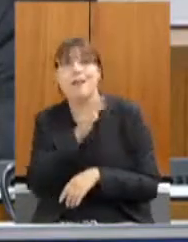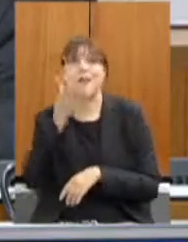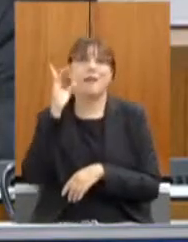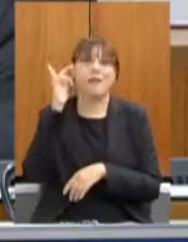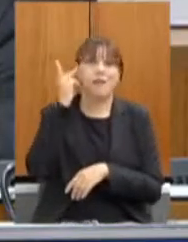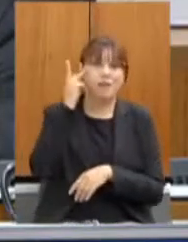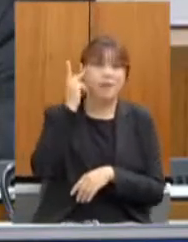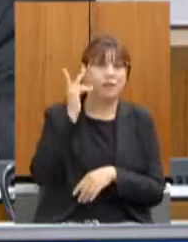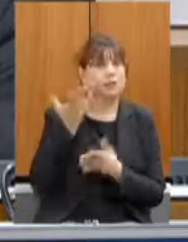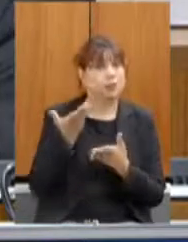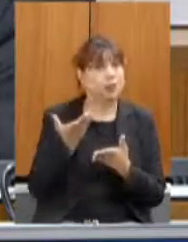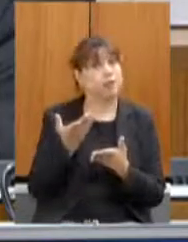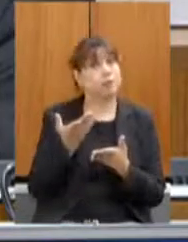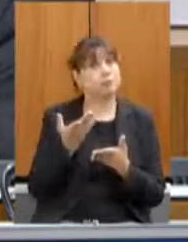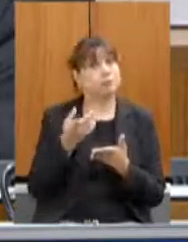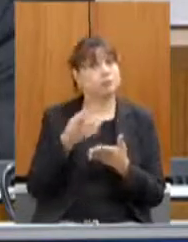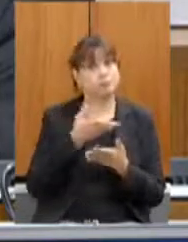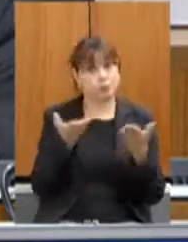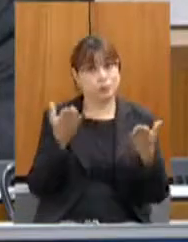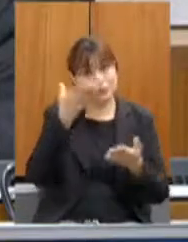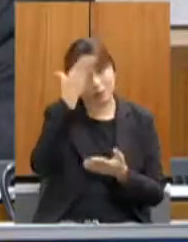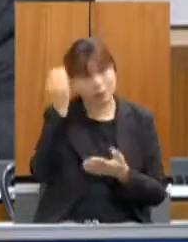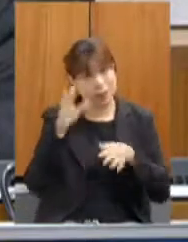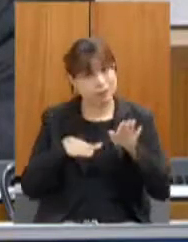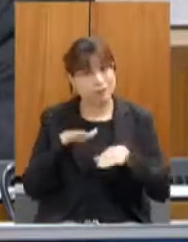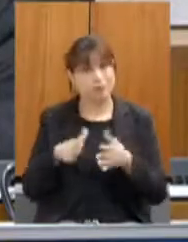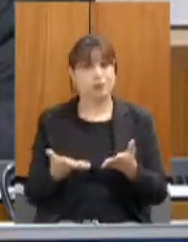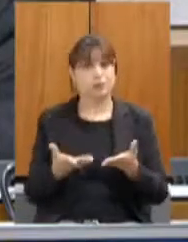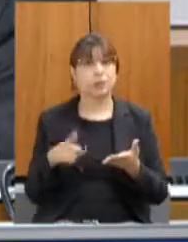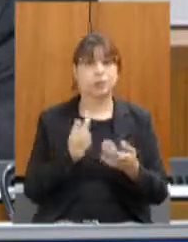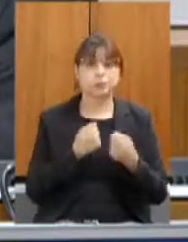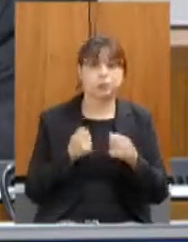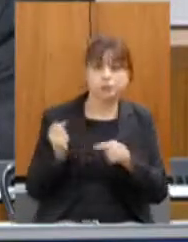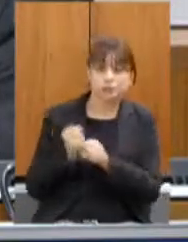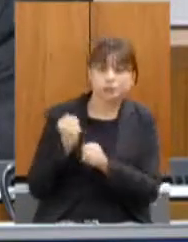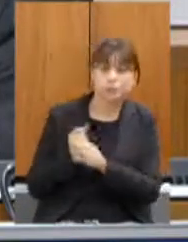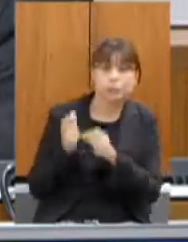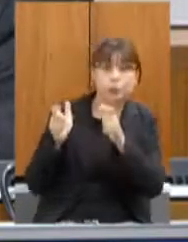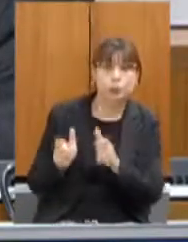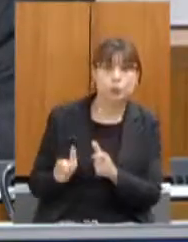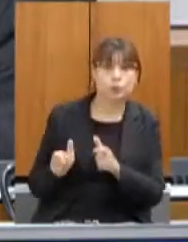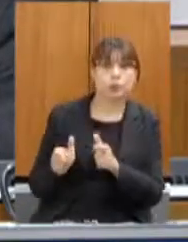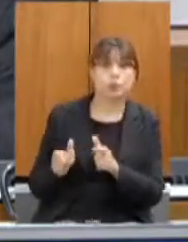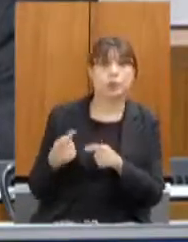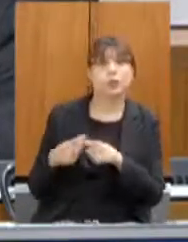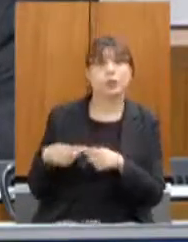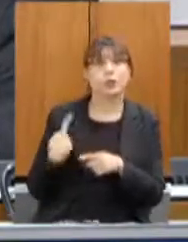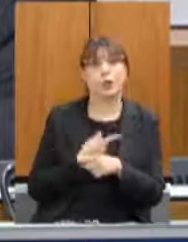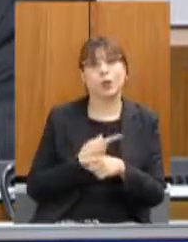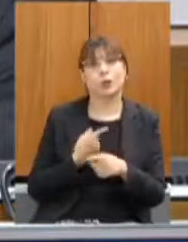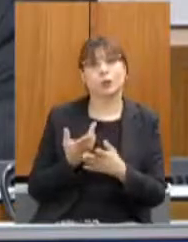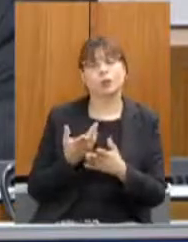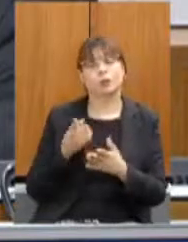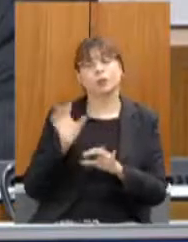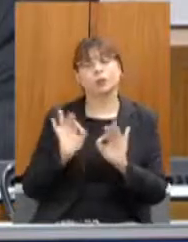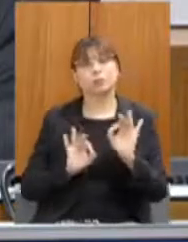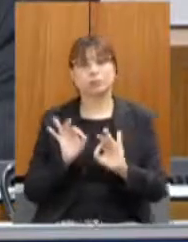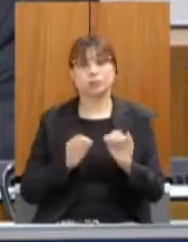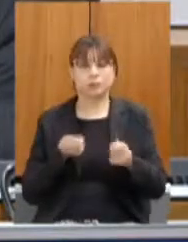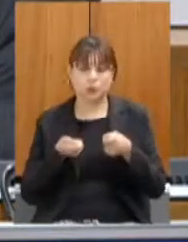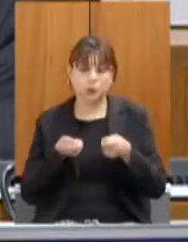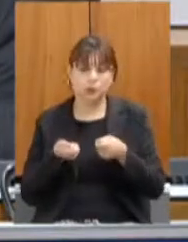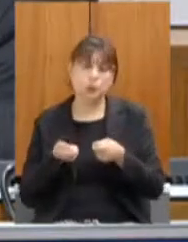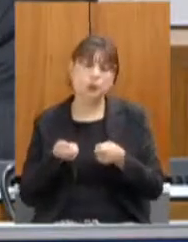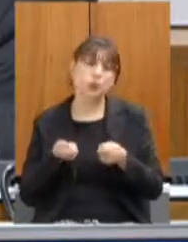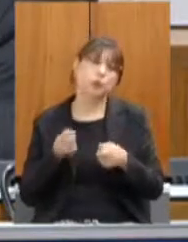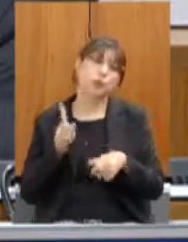é isso então nós temos que montar algum lugar que para nós nosso pão de contingente era fase cinco que